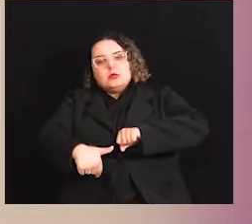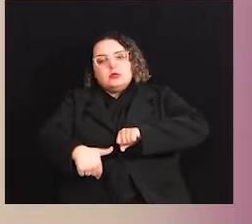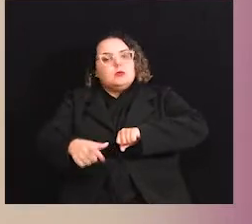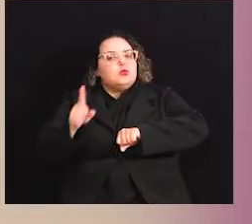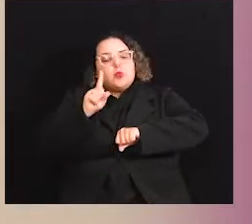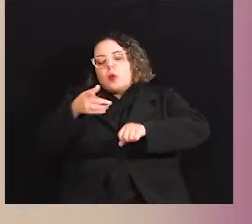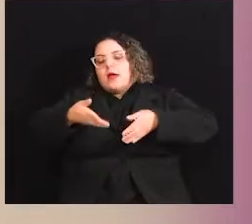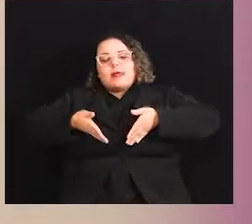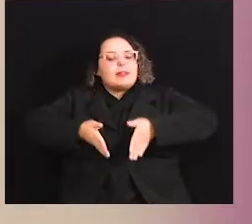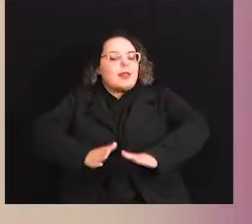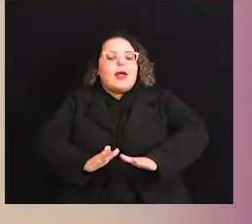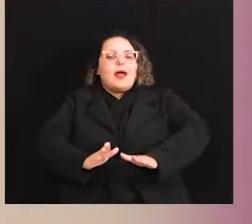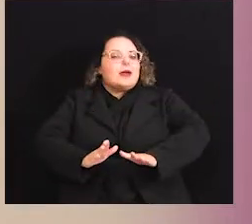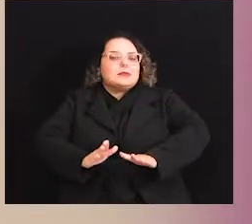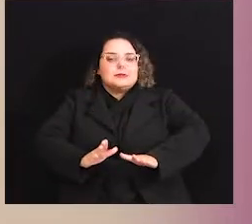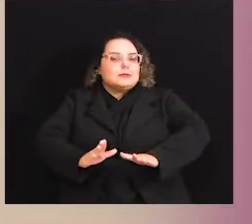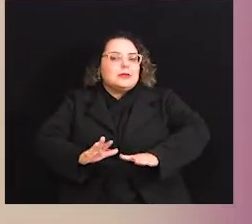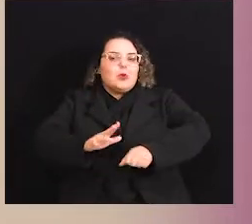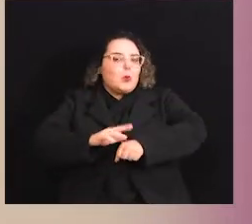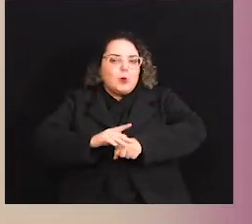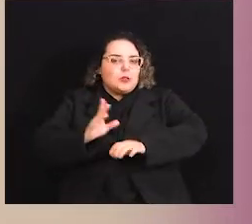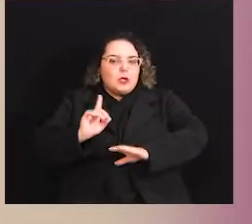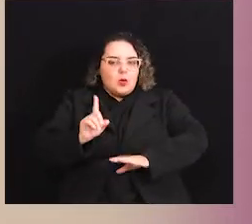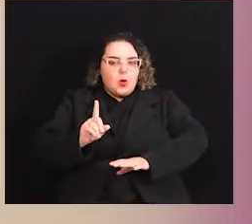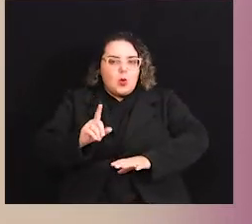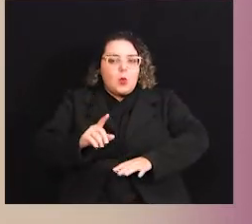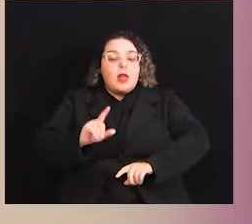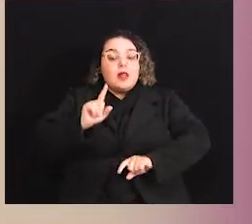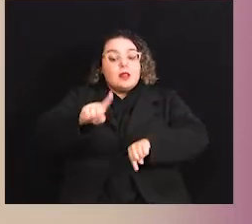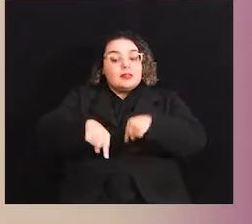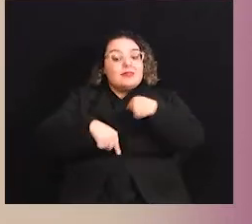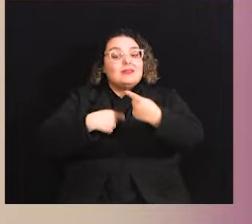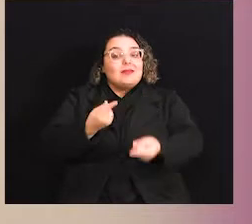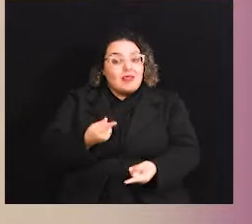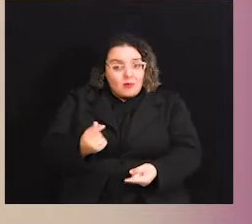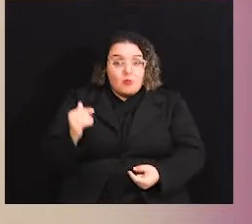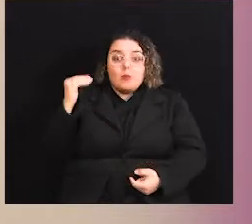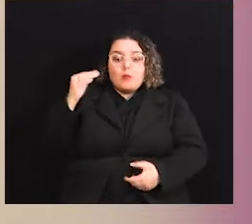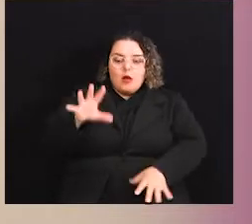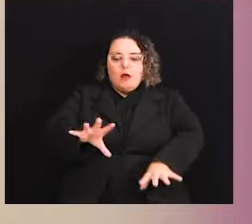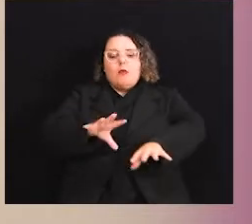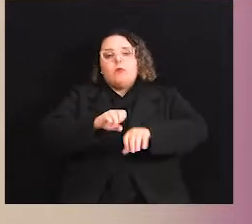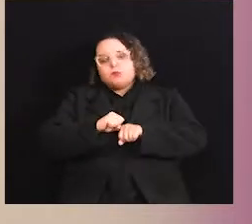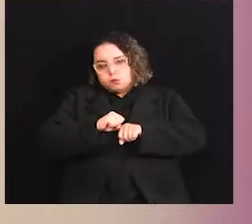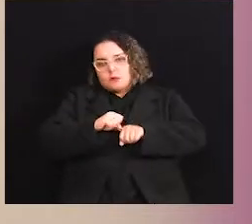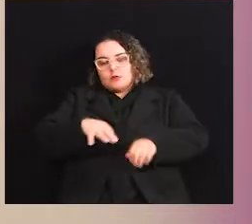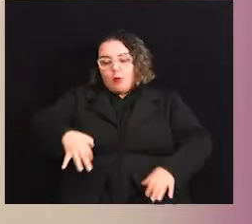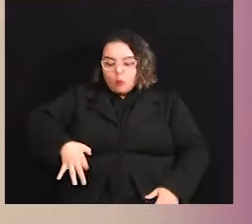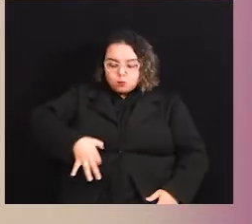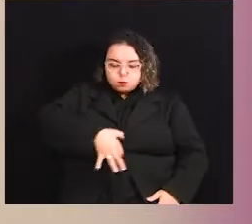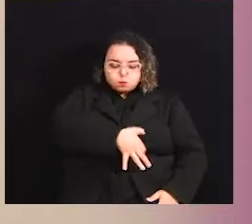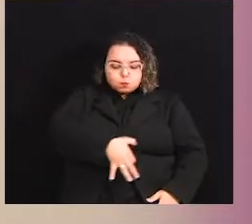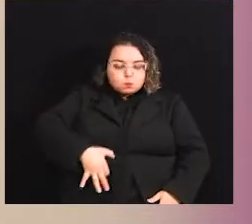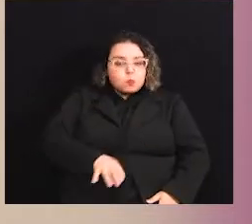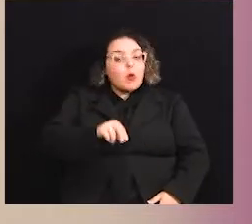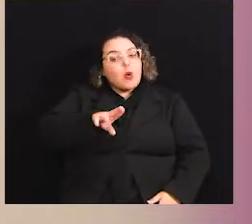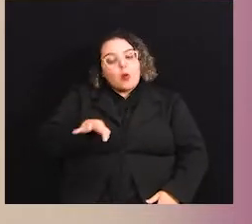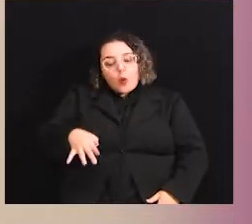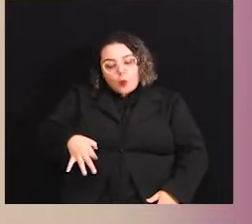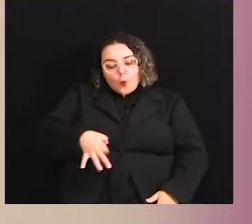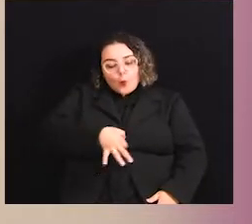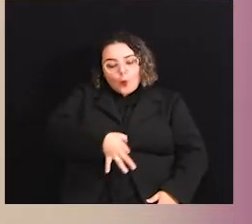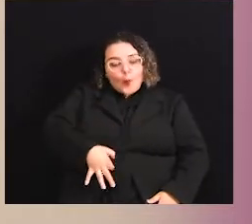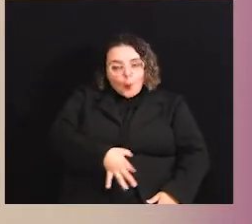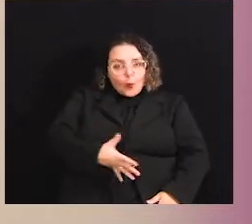grupo de células no intestino fino ou intestino delgado, que a gente chama, que são responsáveis